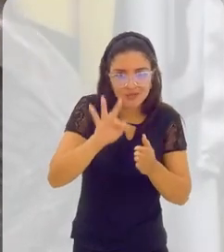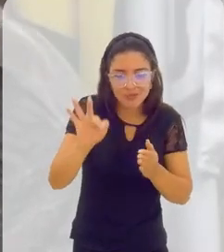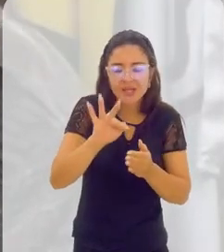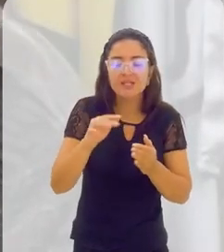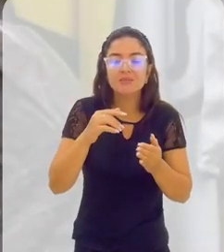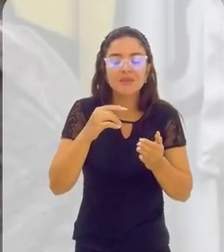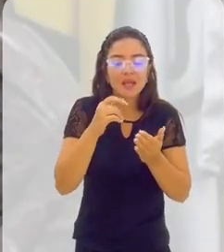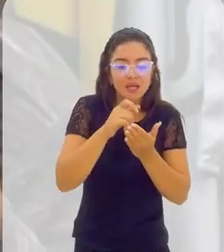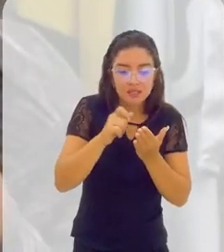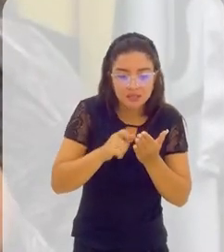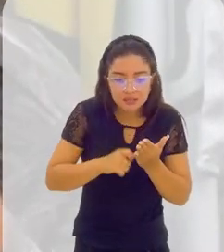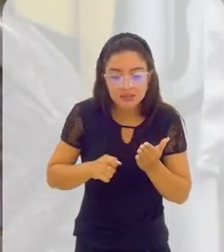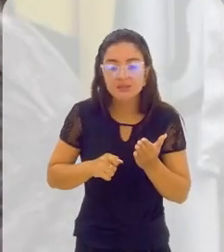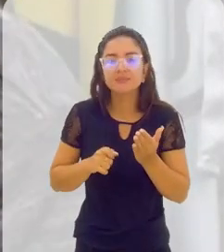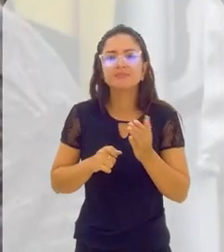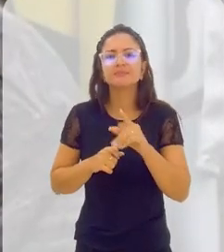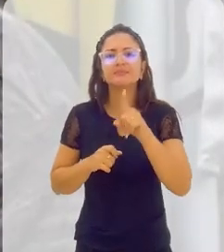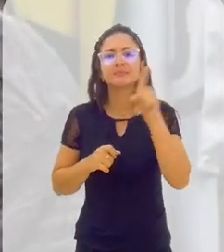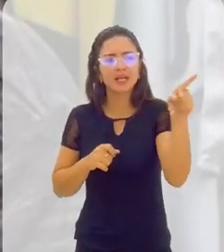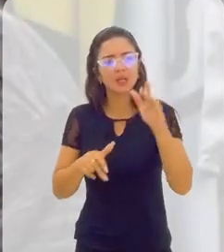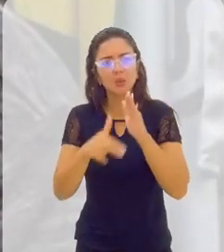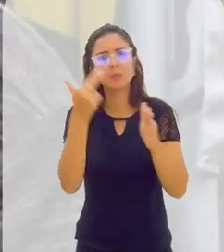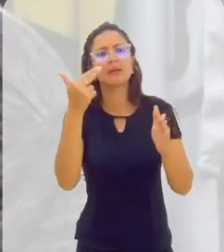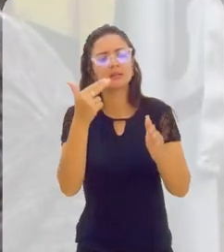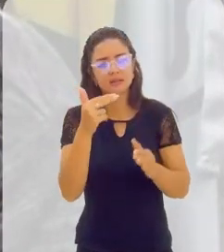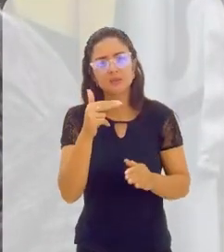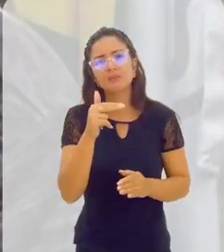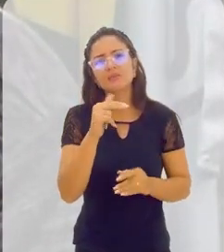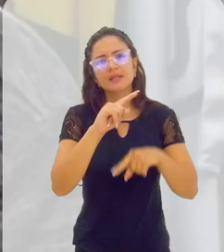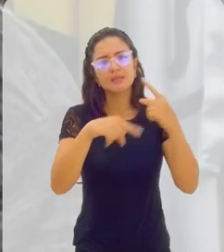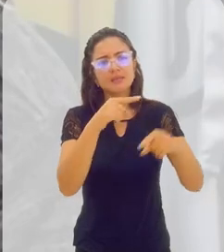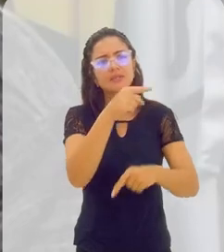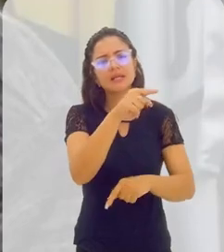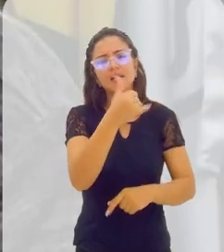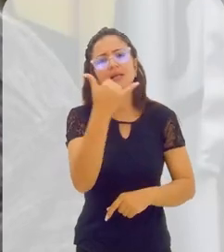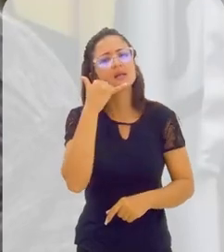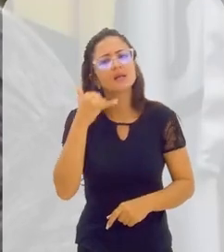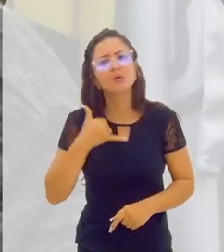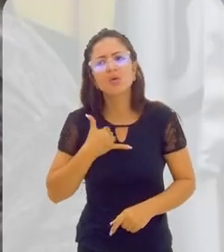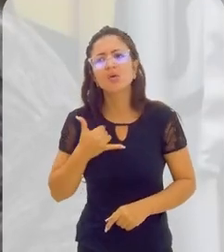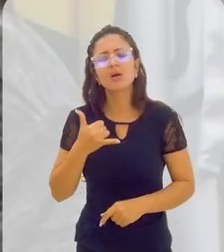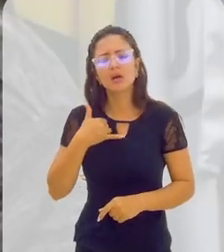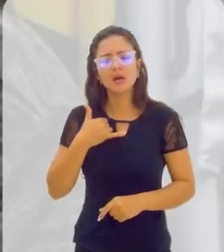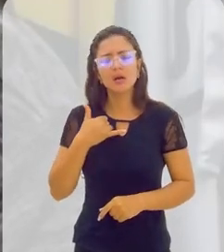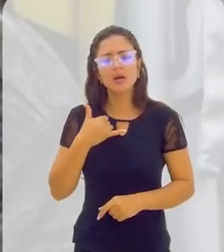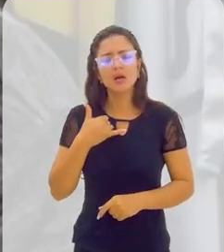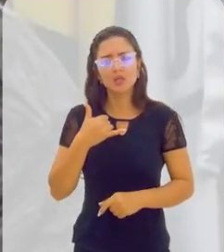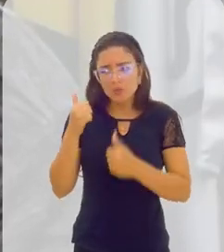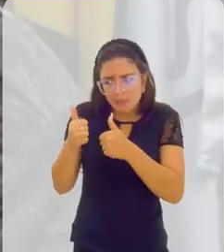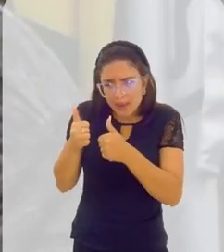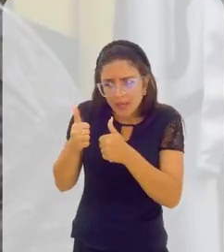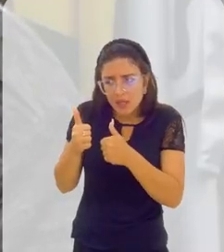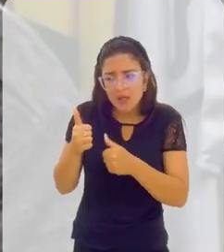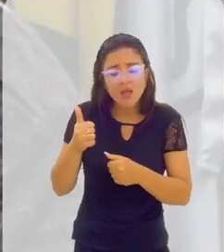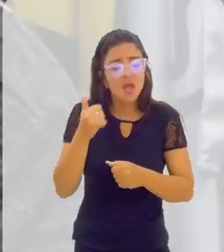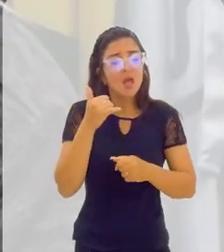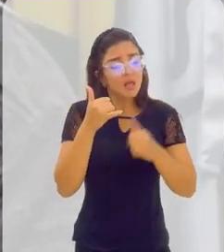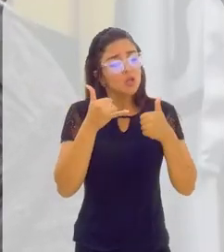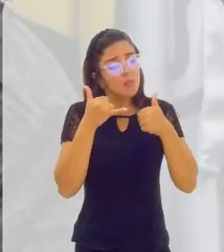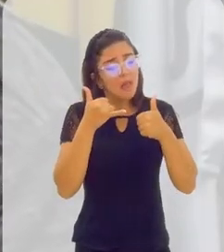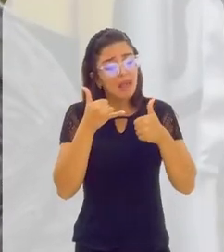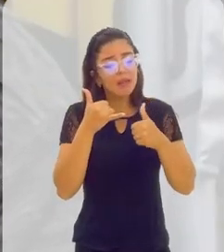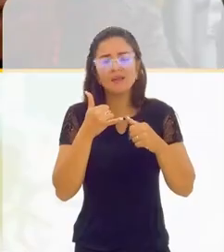primeira vez depois da cirurgia ela tava em Santos Daí ela me ligou que que você tem eu falei nada tudo bem mas não você tá chorando